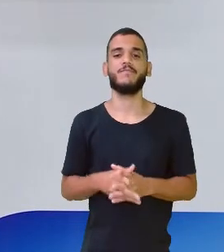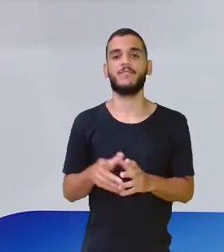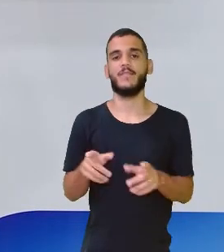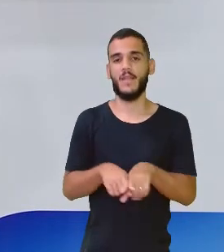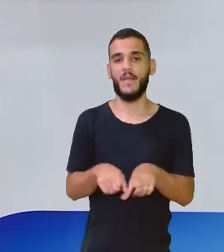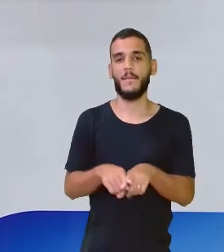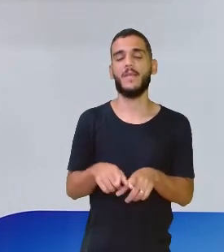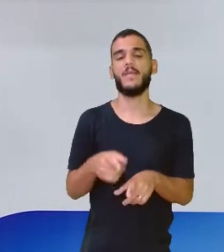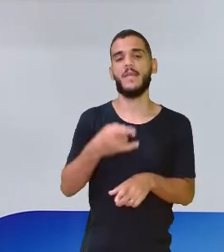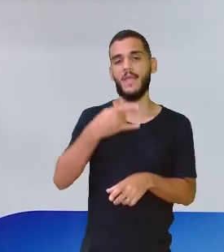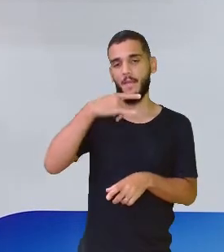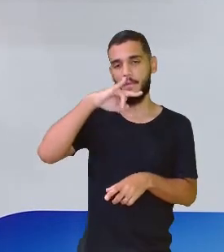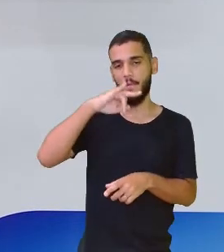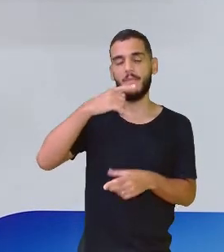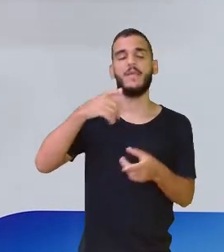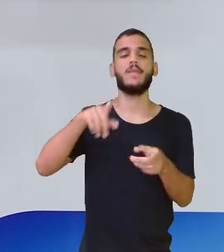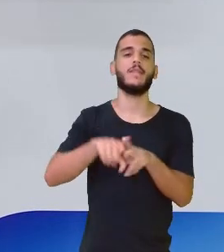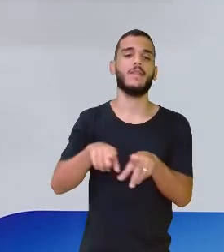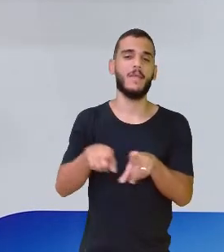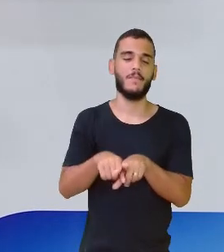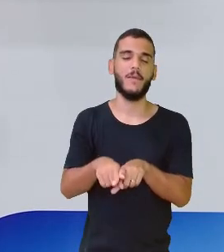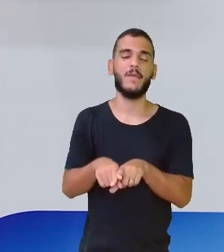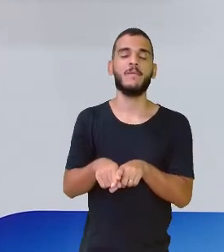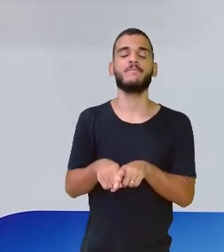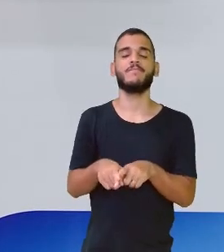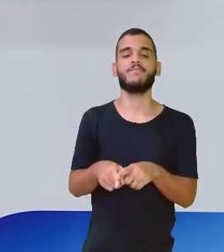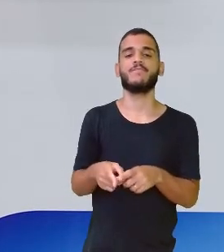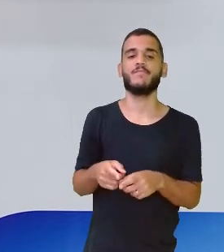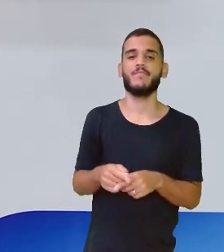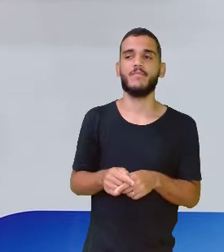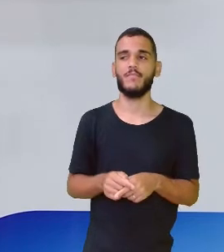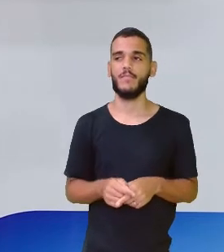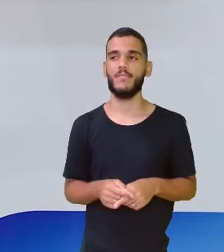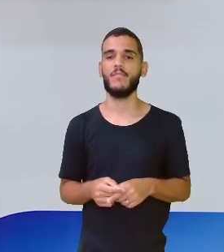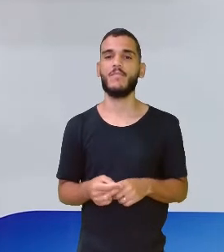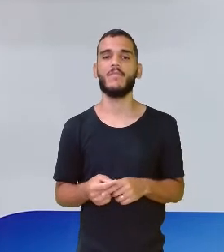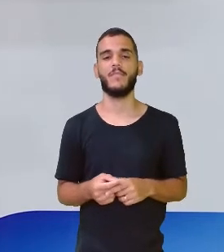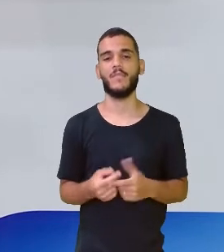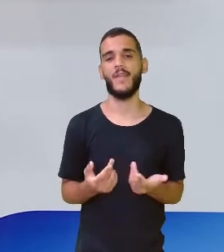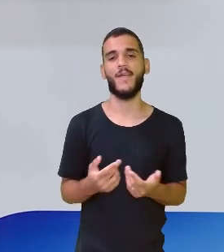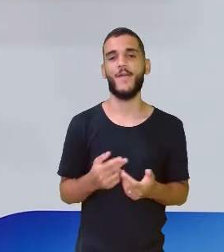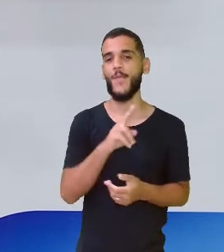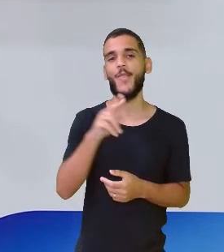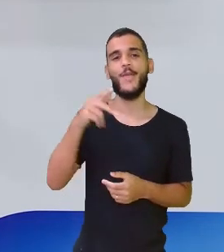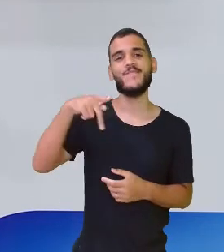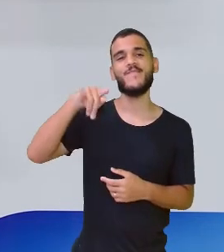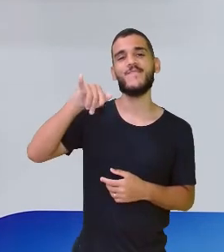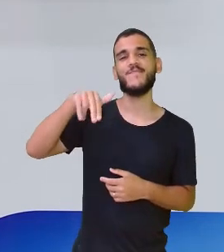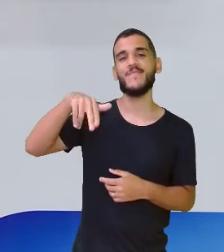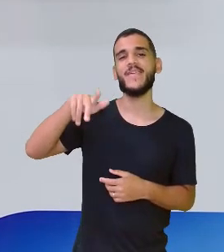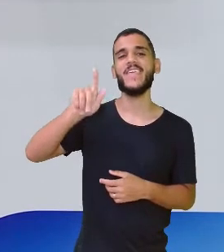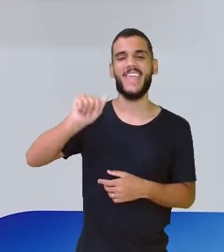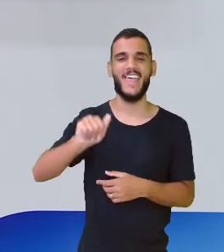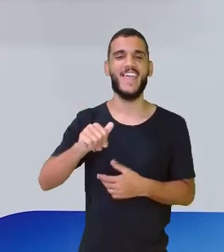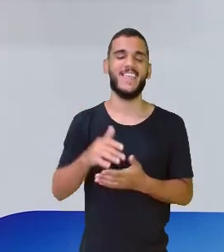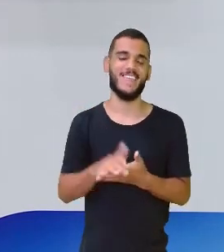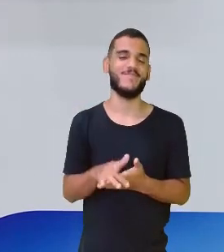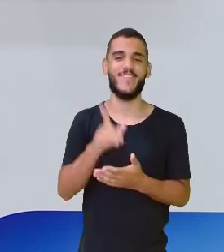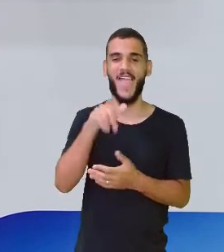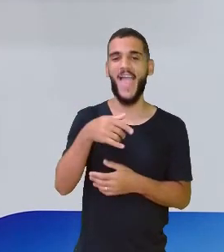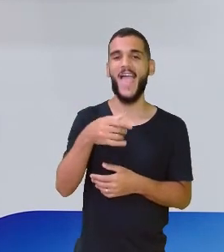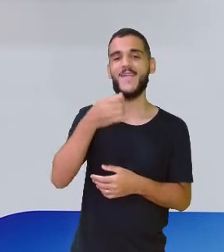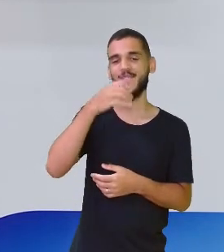a aguardente, né? Que tem a diferença, a gente explica depois. A pinga, né? Também é um outro nome que se dá, a gente explica